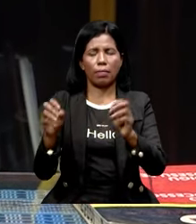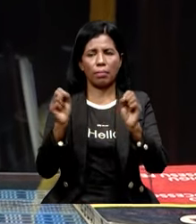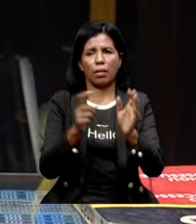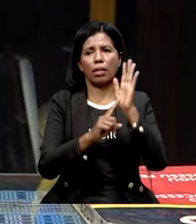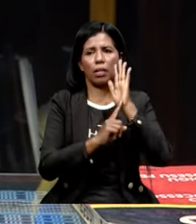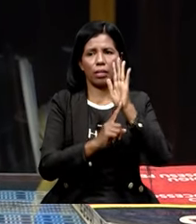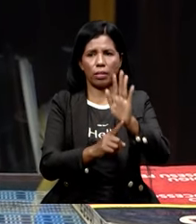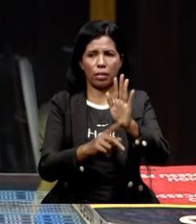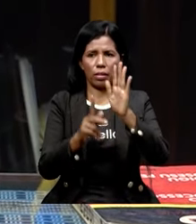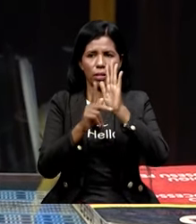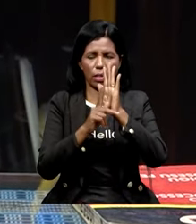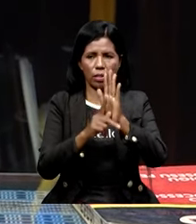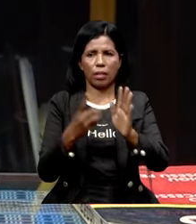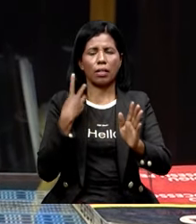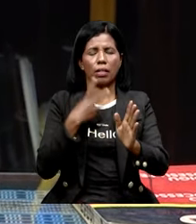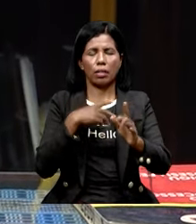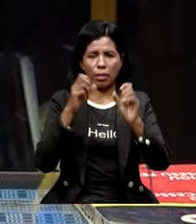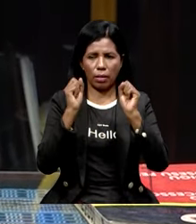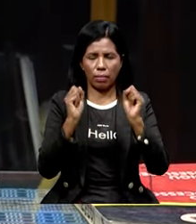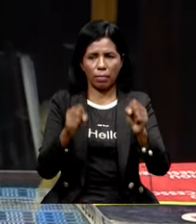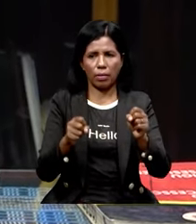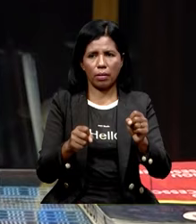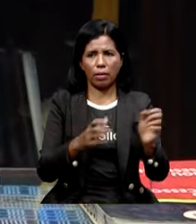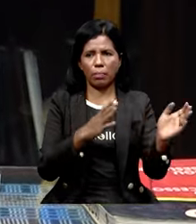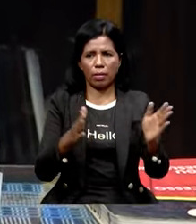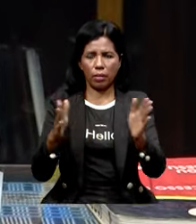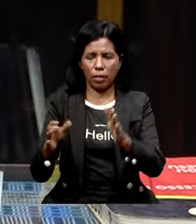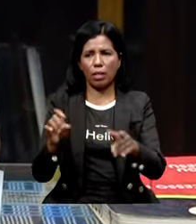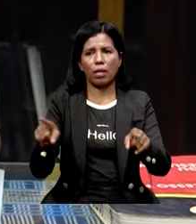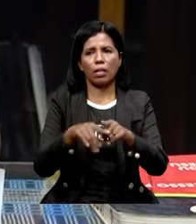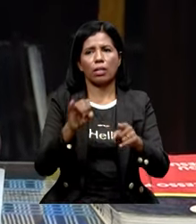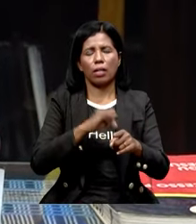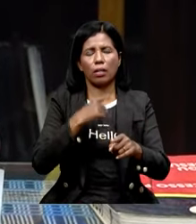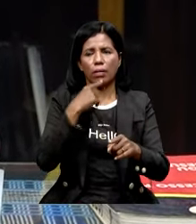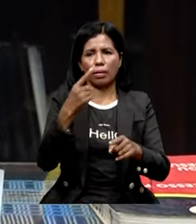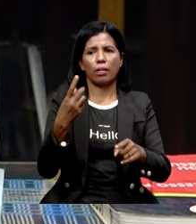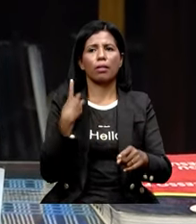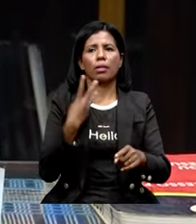hato que isso é para tudo, né? Bele processo. Nós não temos que